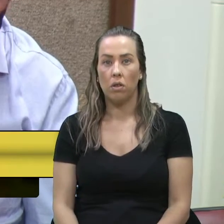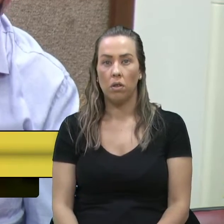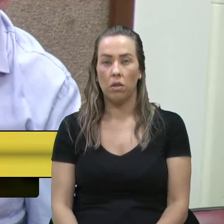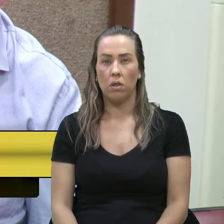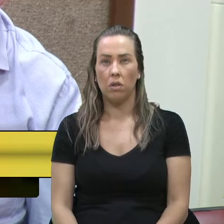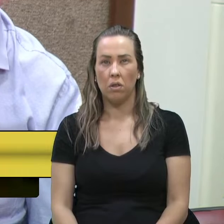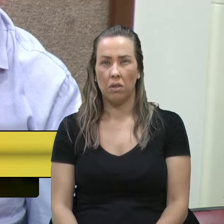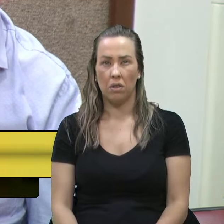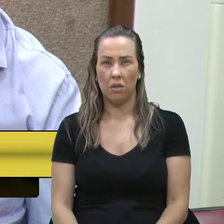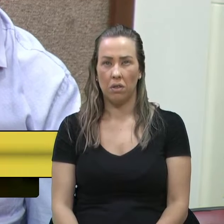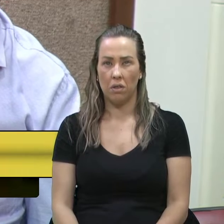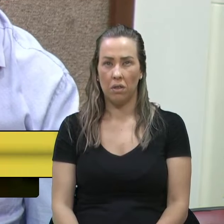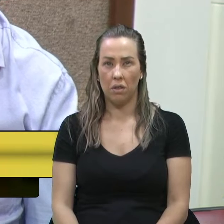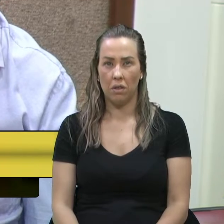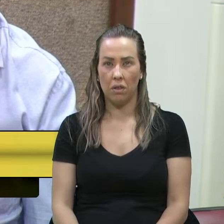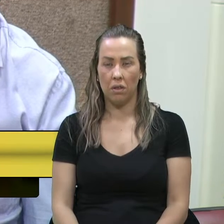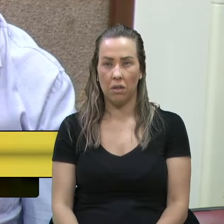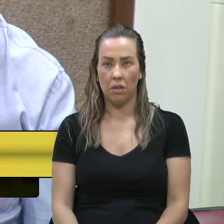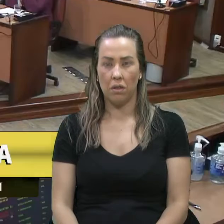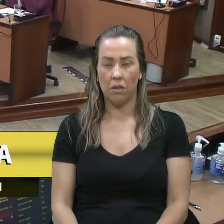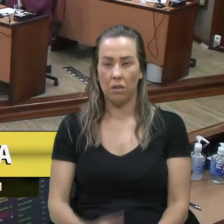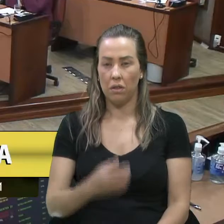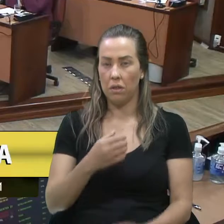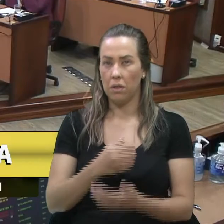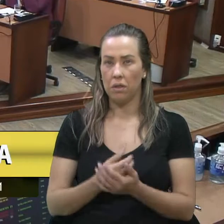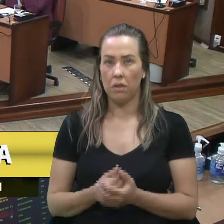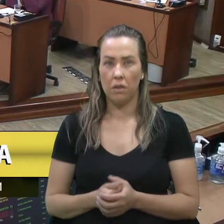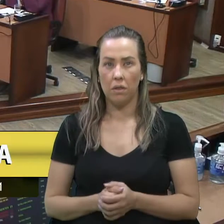tudo bem? Então, eu estou só esperando.